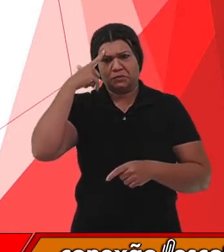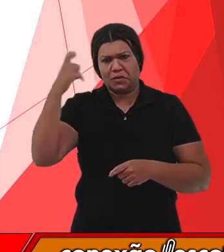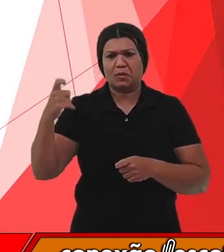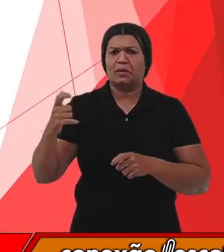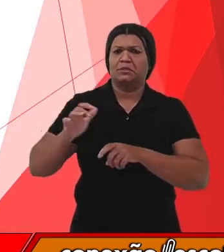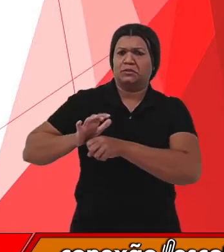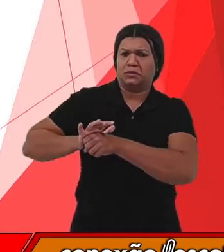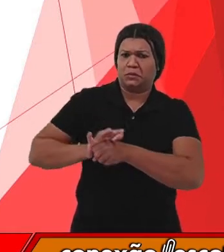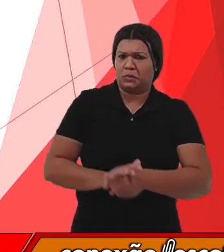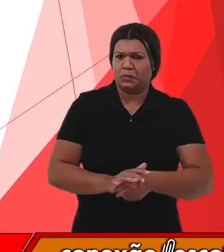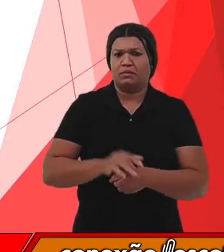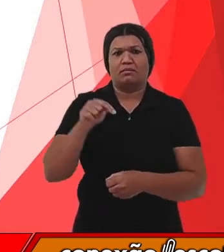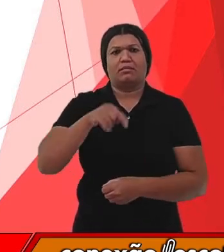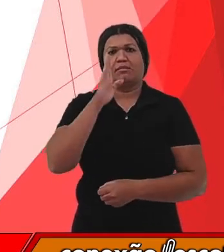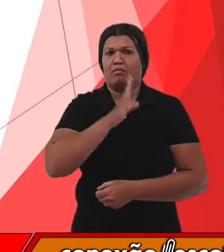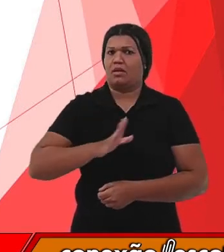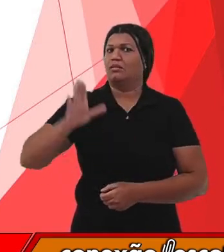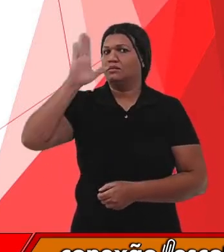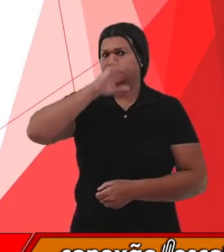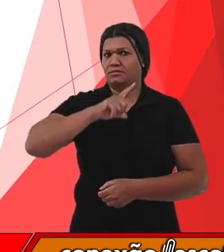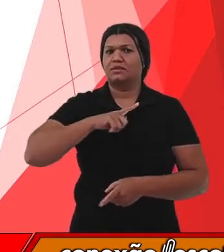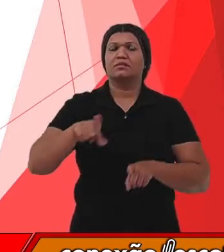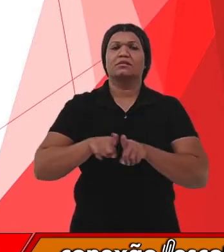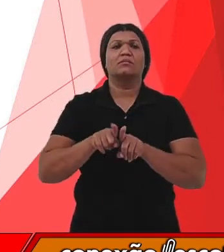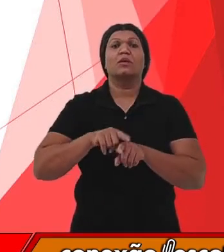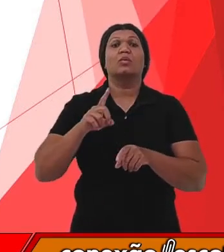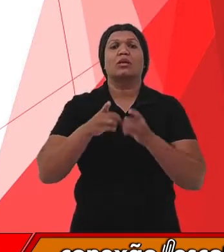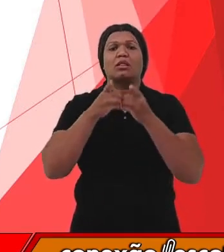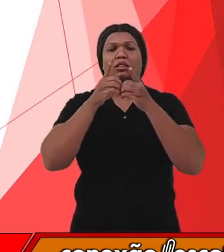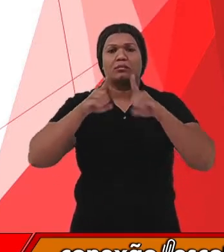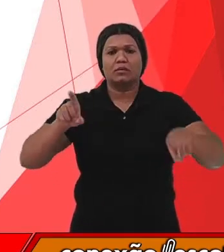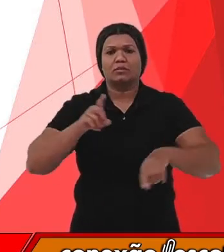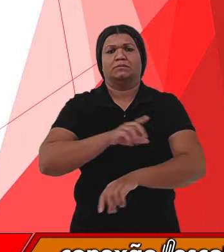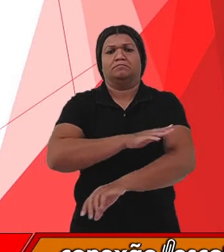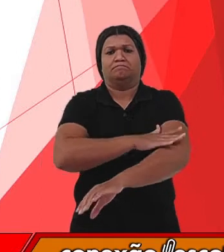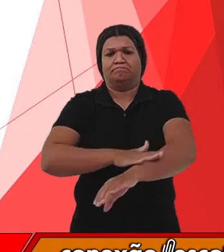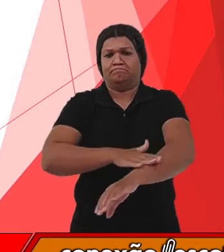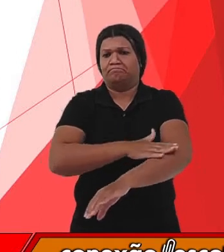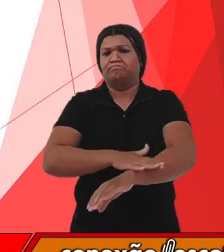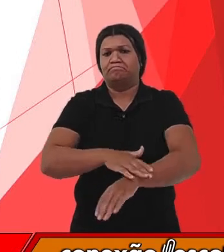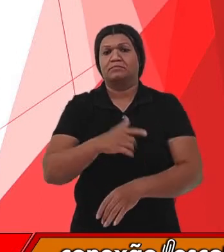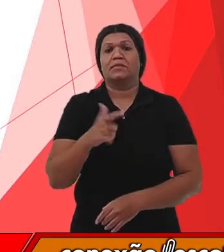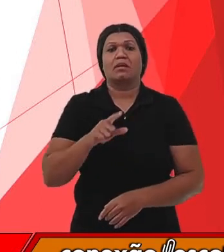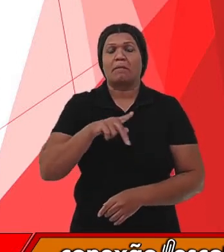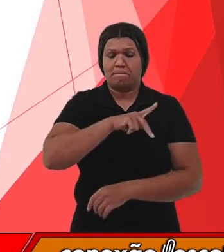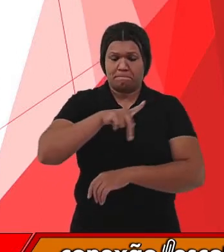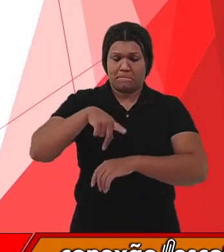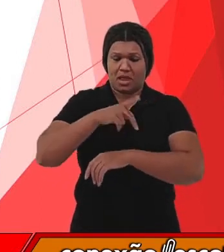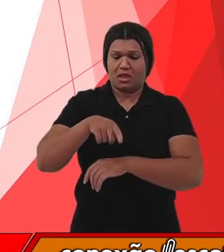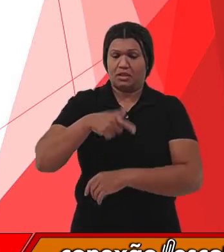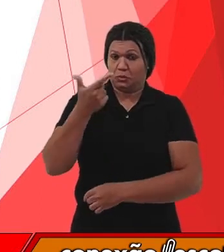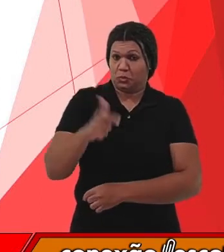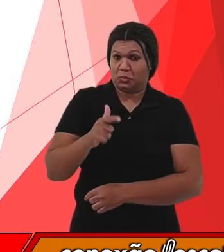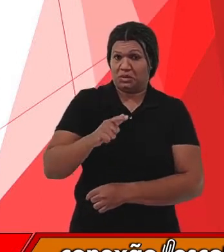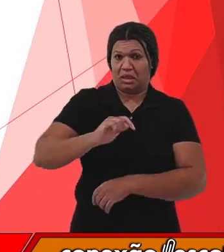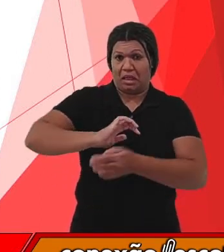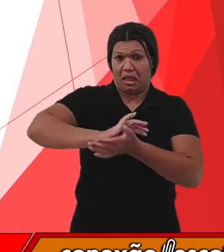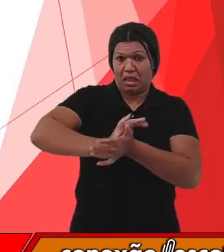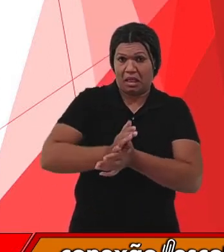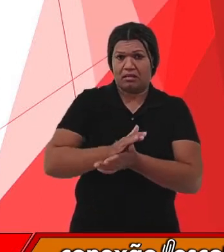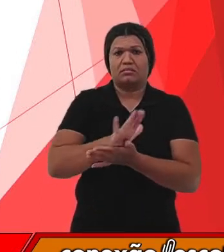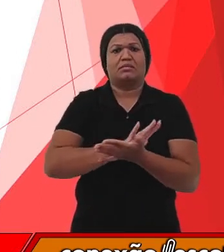para outras nações como uma democracia racial ou um país sem racismo, o que se percebe na prática é